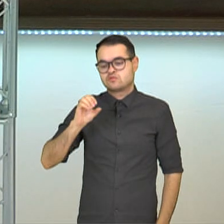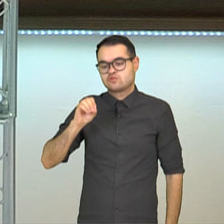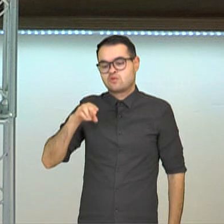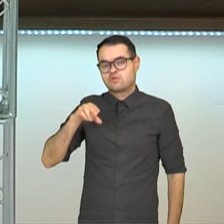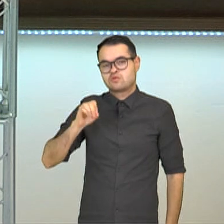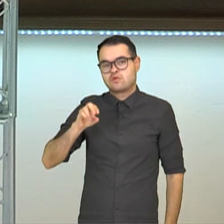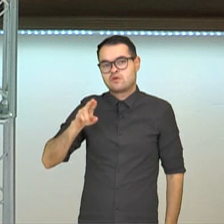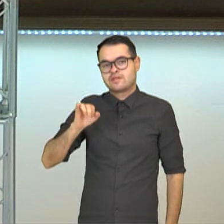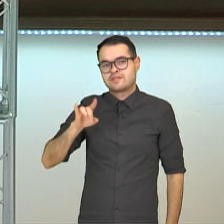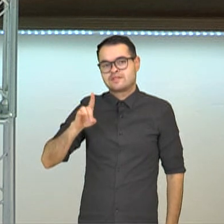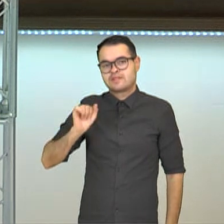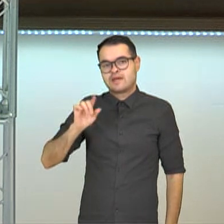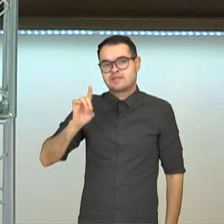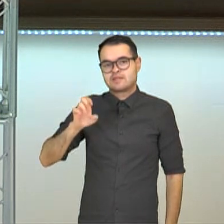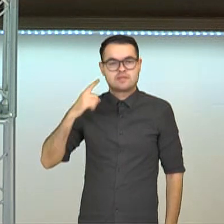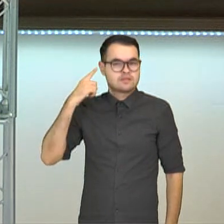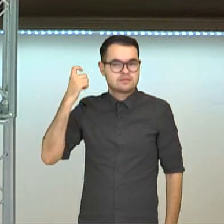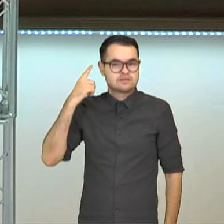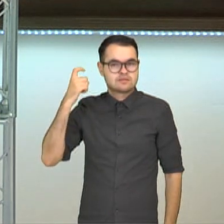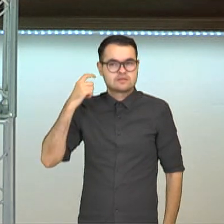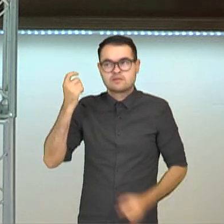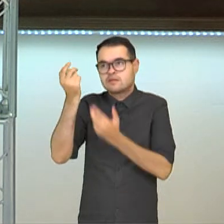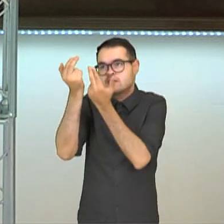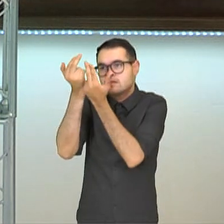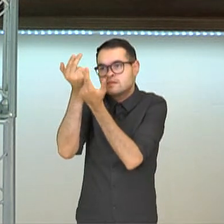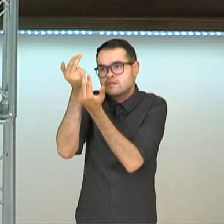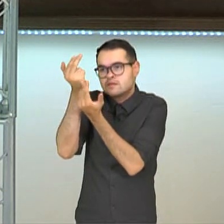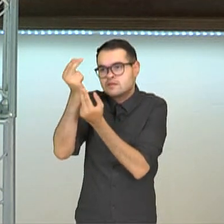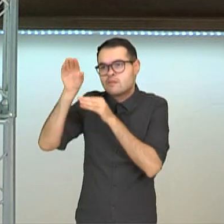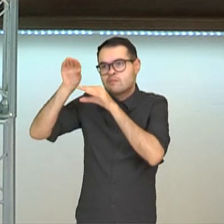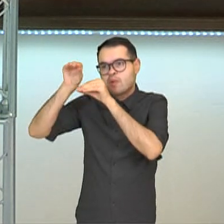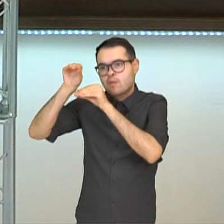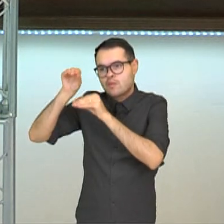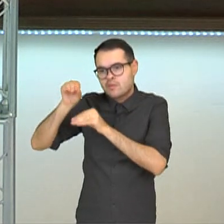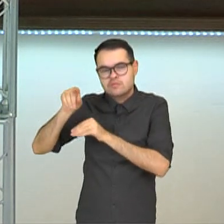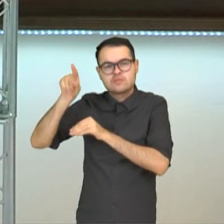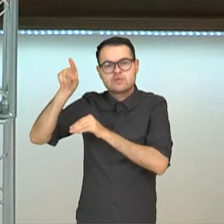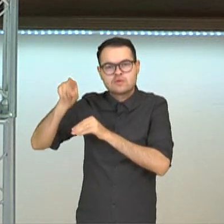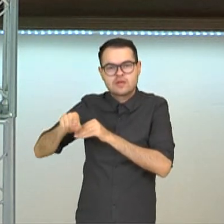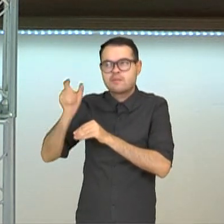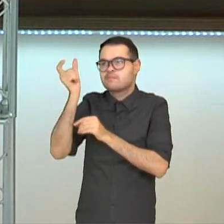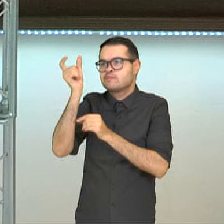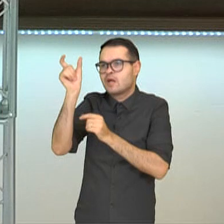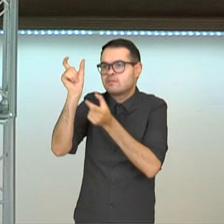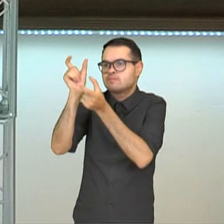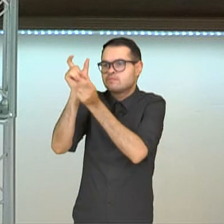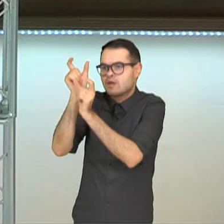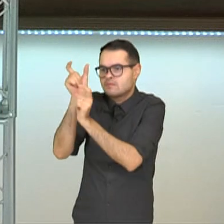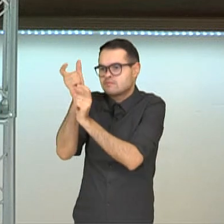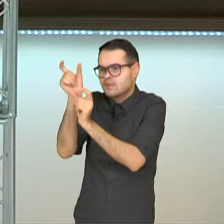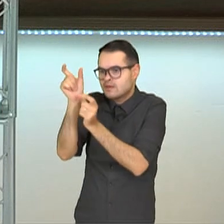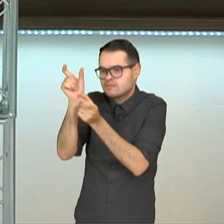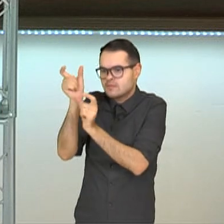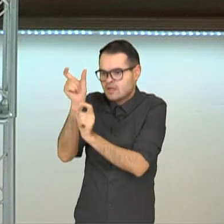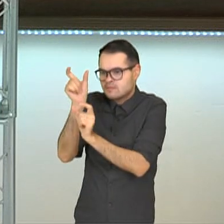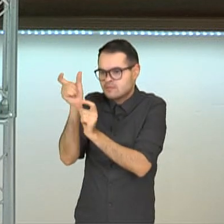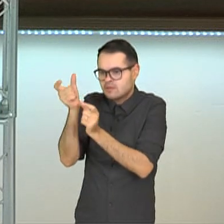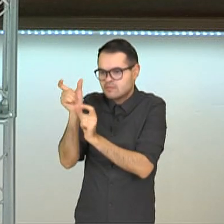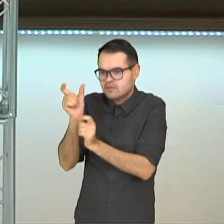que são as rimas, a maneira como as palavras são dispostas no poema, fazem com que exista